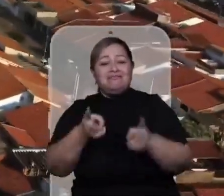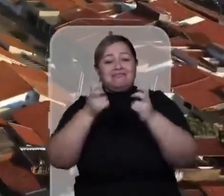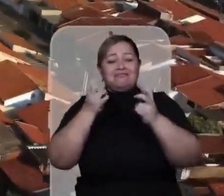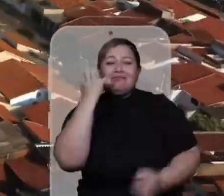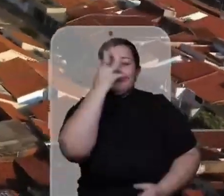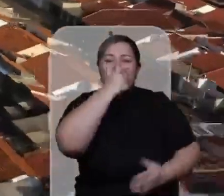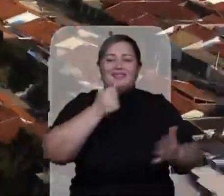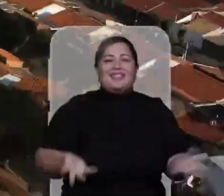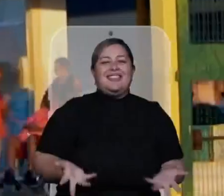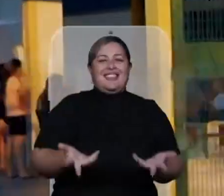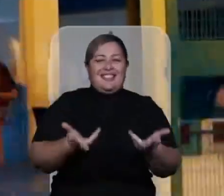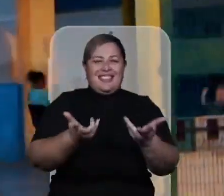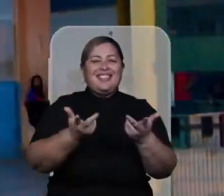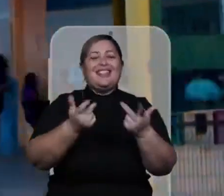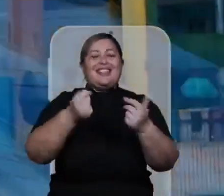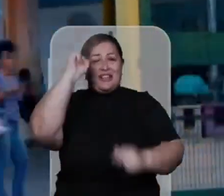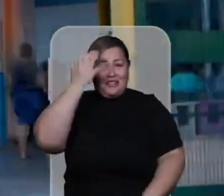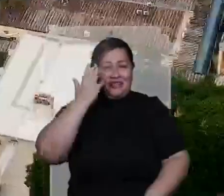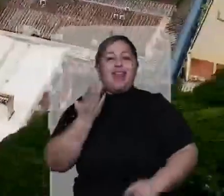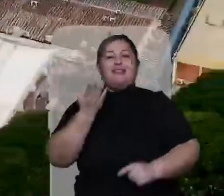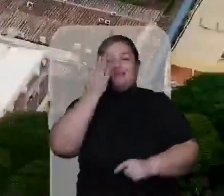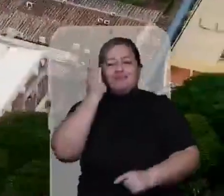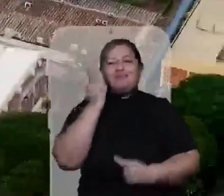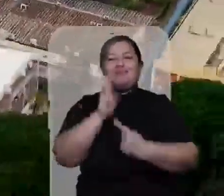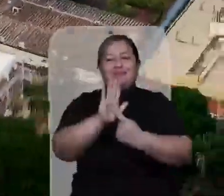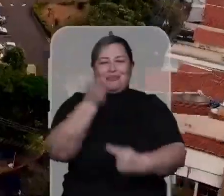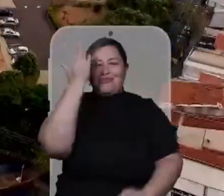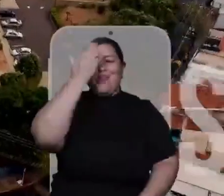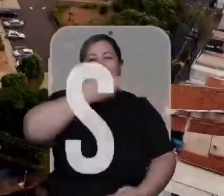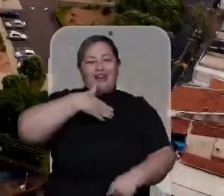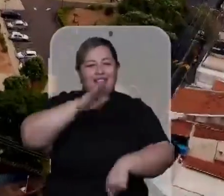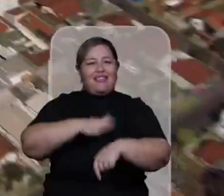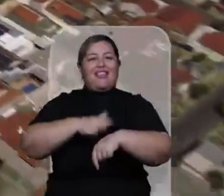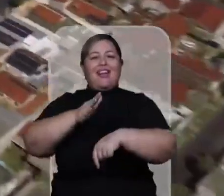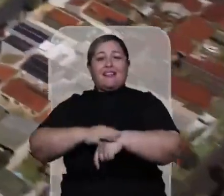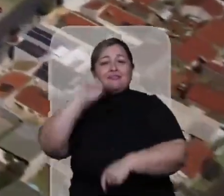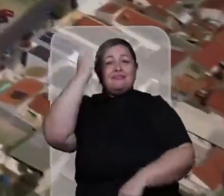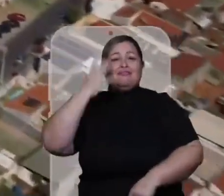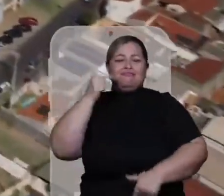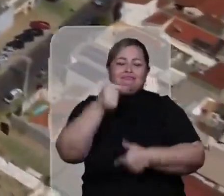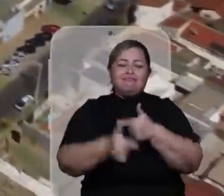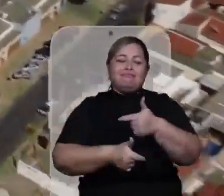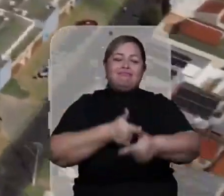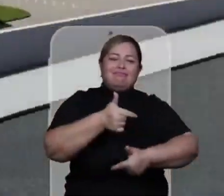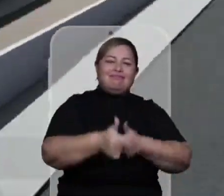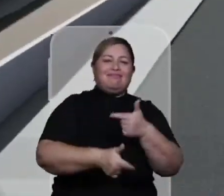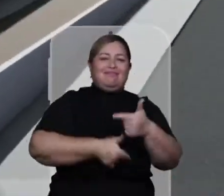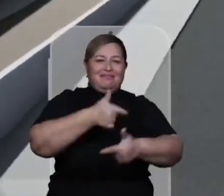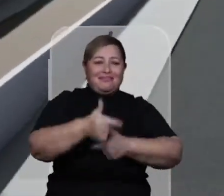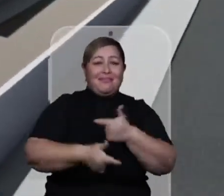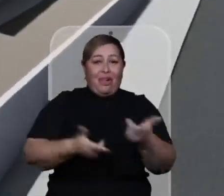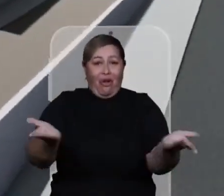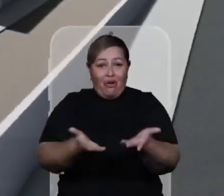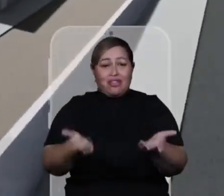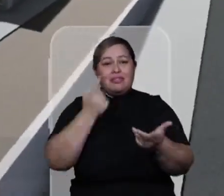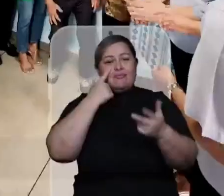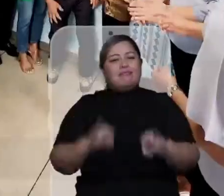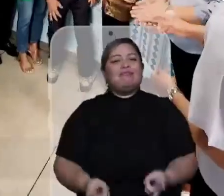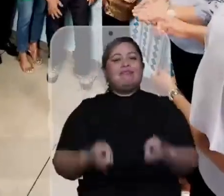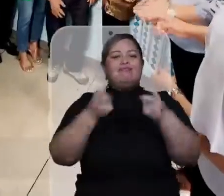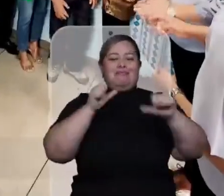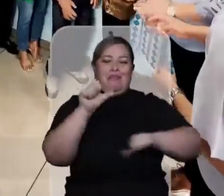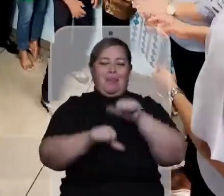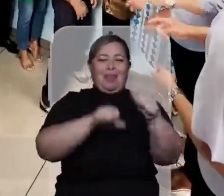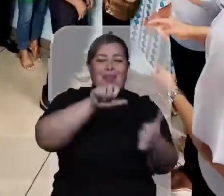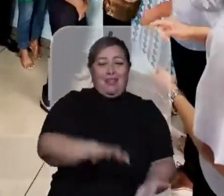vejo que está mais bonita. Suelen mostrou o que faz, Suelen trabalhou. Hoje vemos